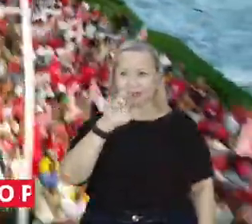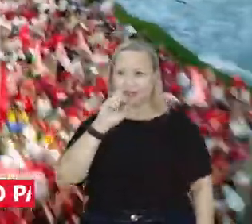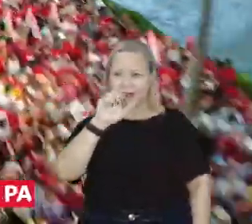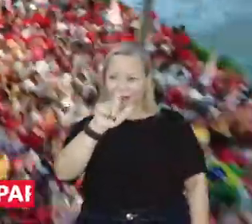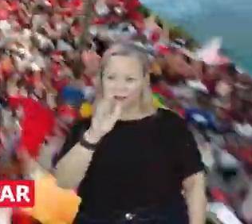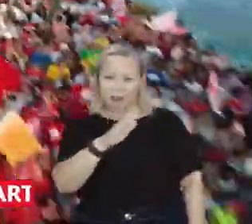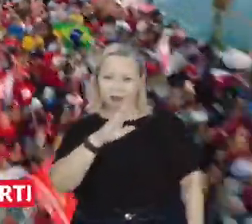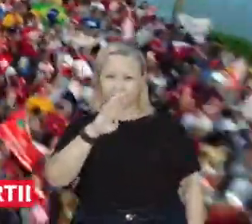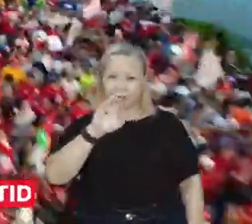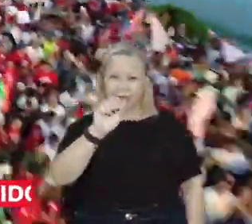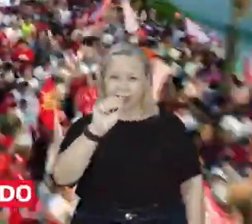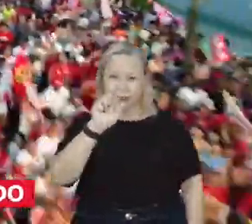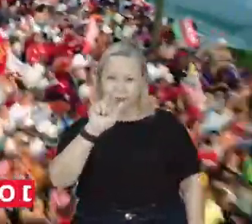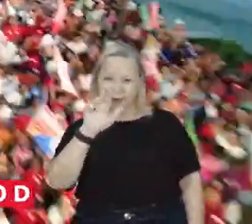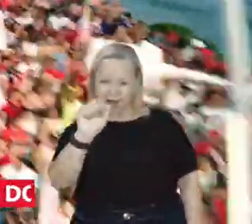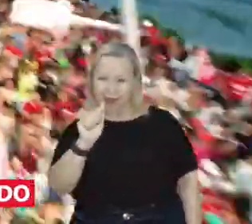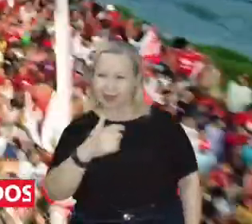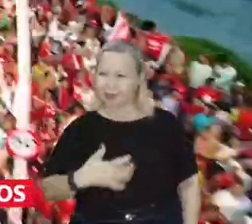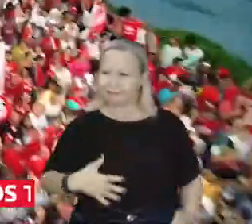de arrepiar.